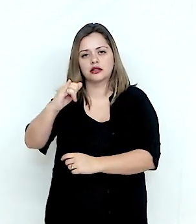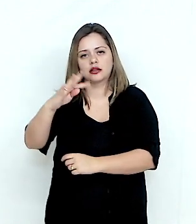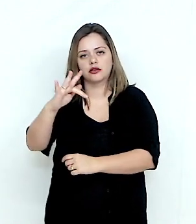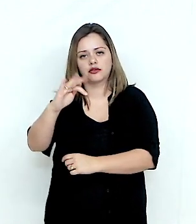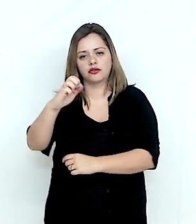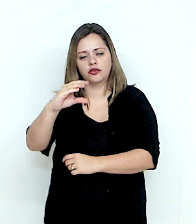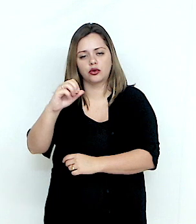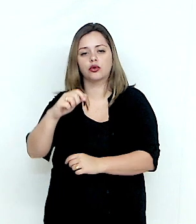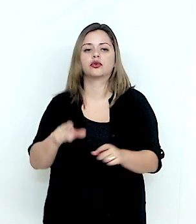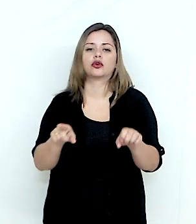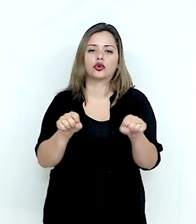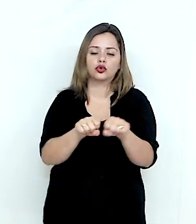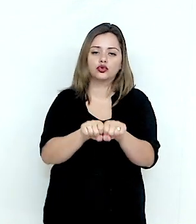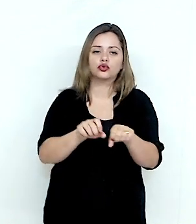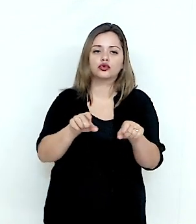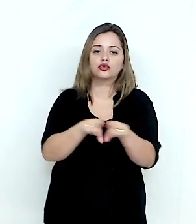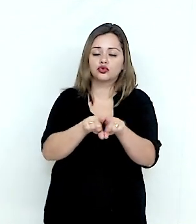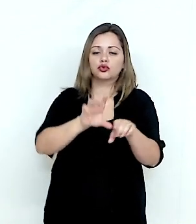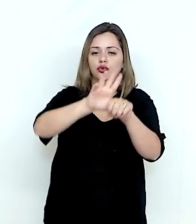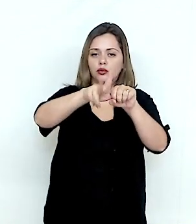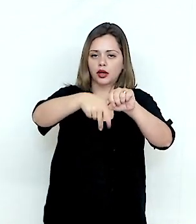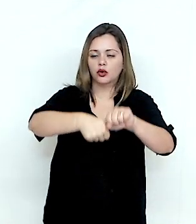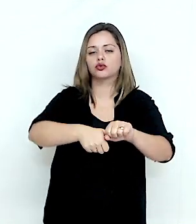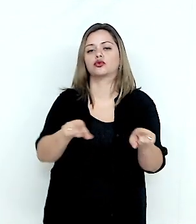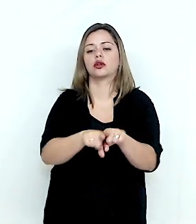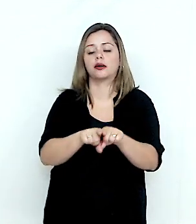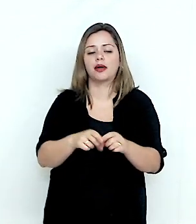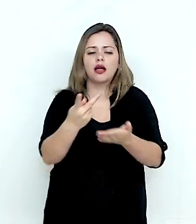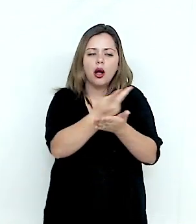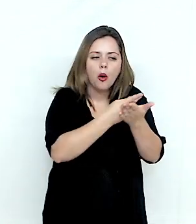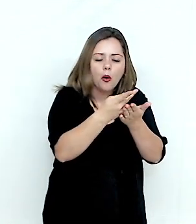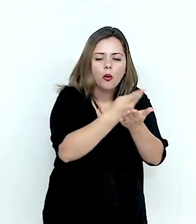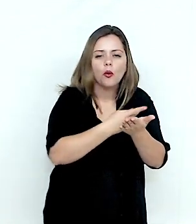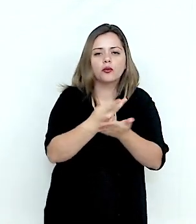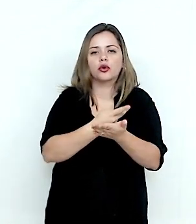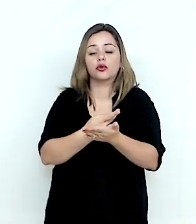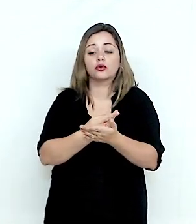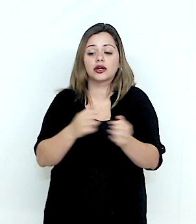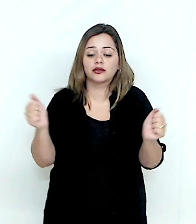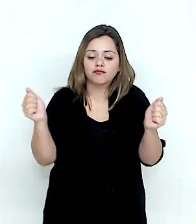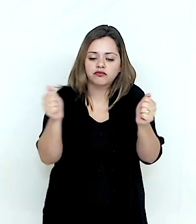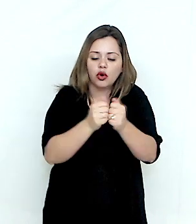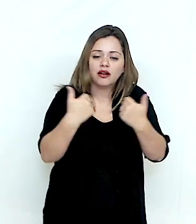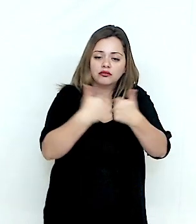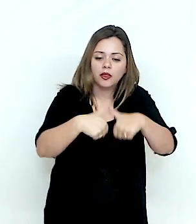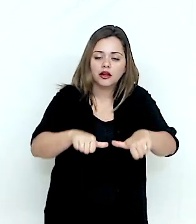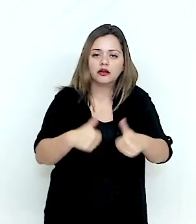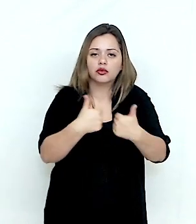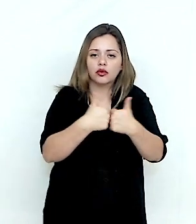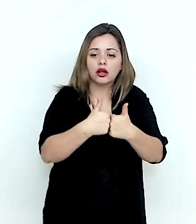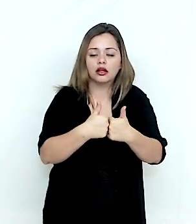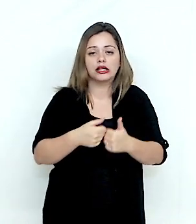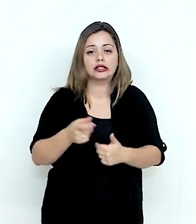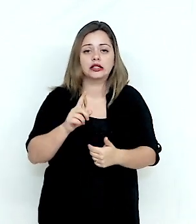O Mercosul e a Aliança do Pacífico estão procurando essa aproximação. Não é algo que passe